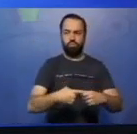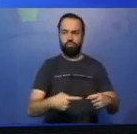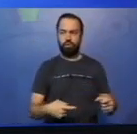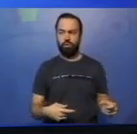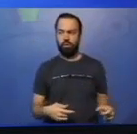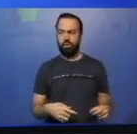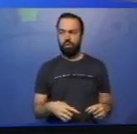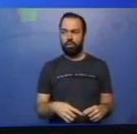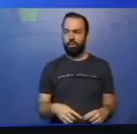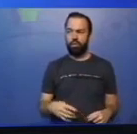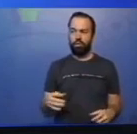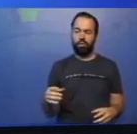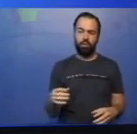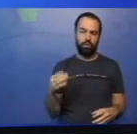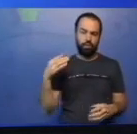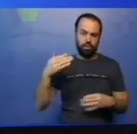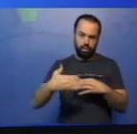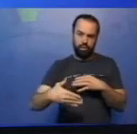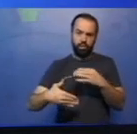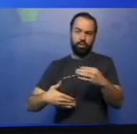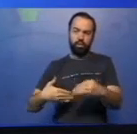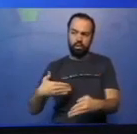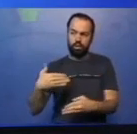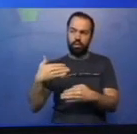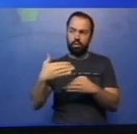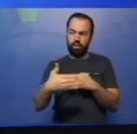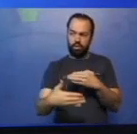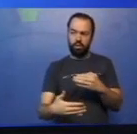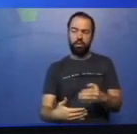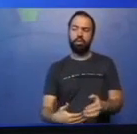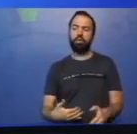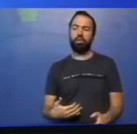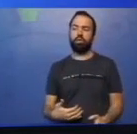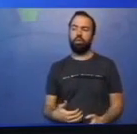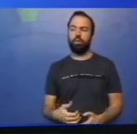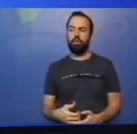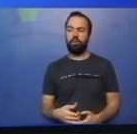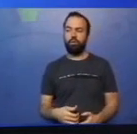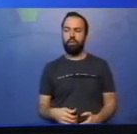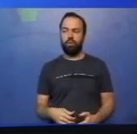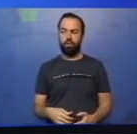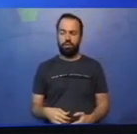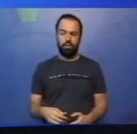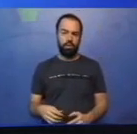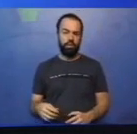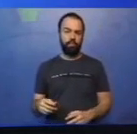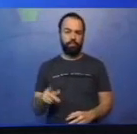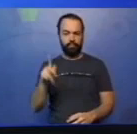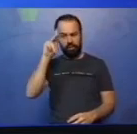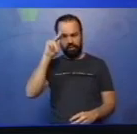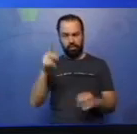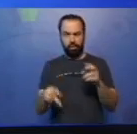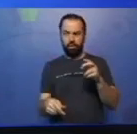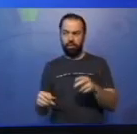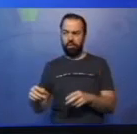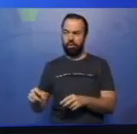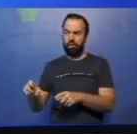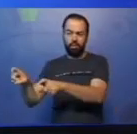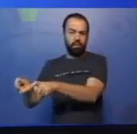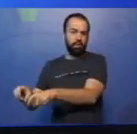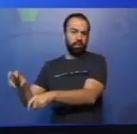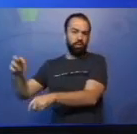continente urbanizado. Vem acontecendo em razão do êxodo rural, que é a migração das pessoas da zona rural para a